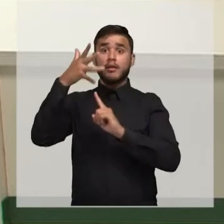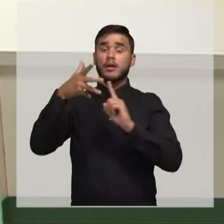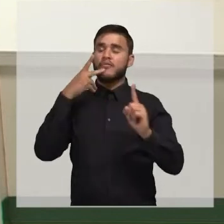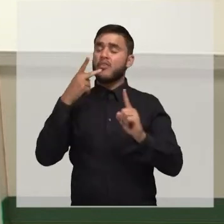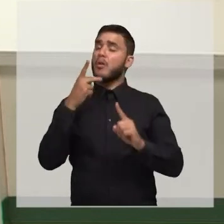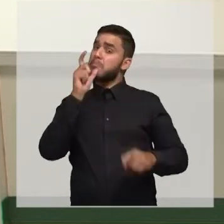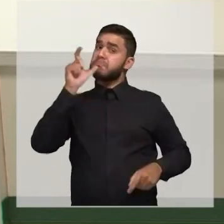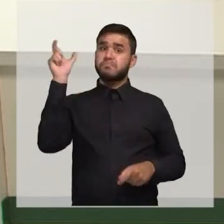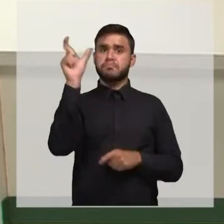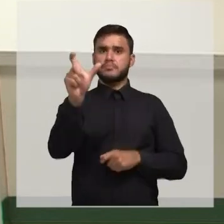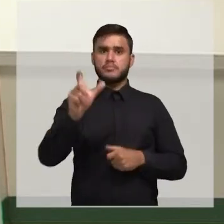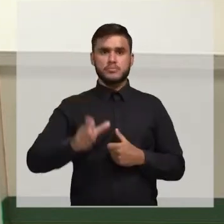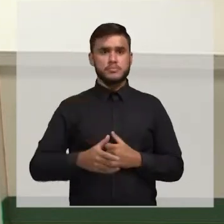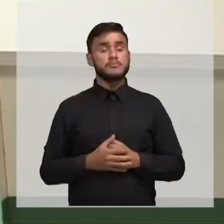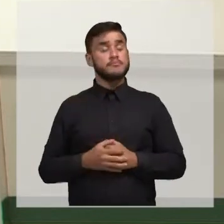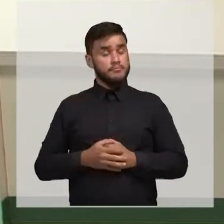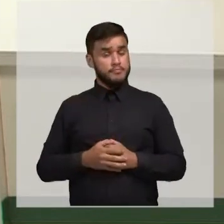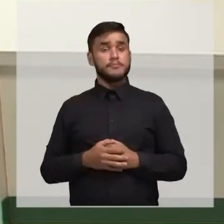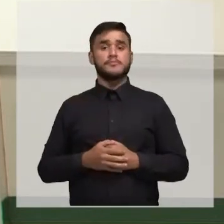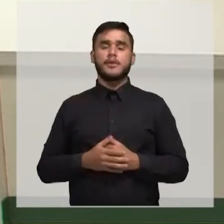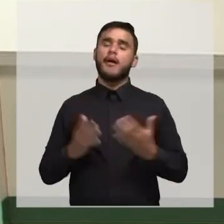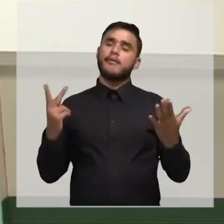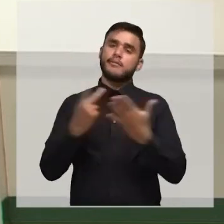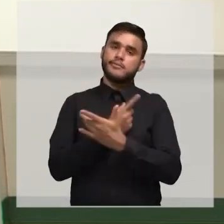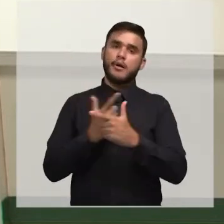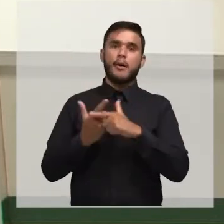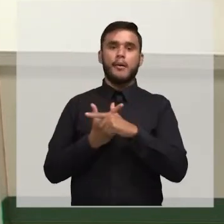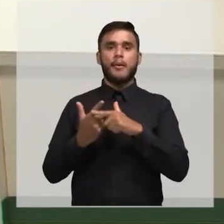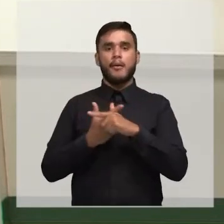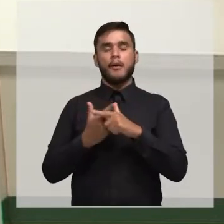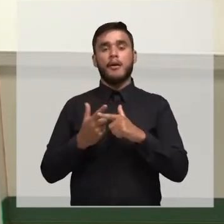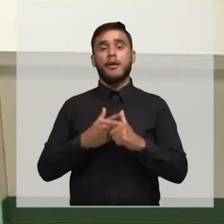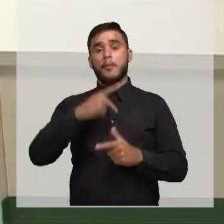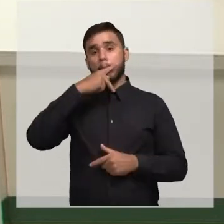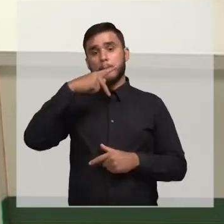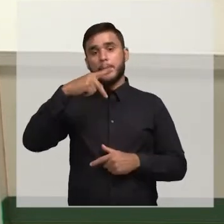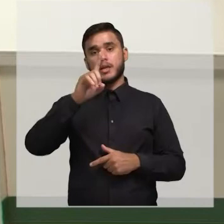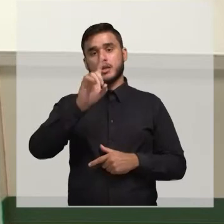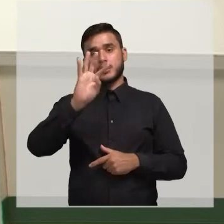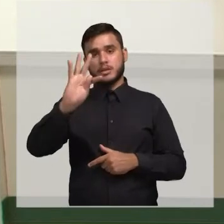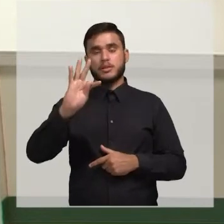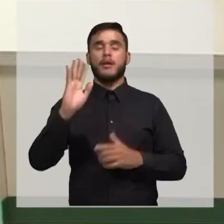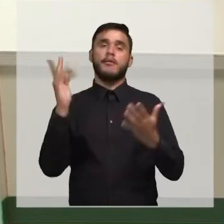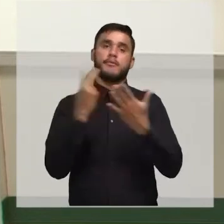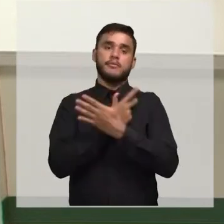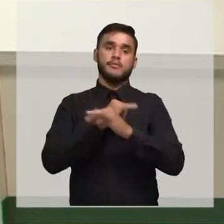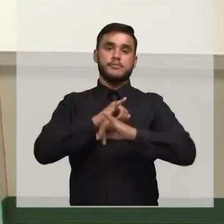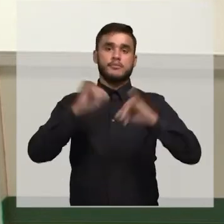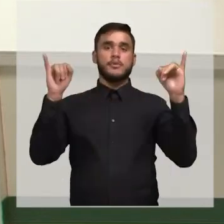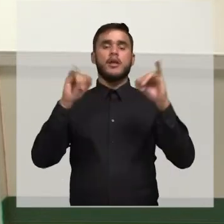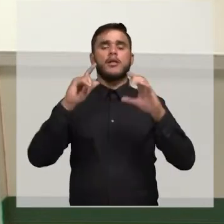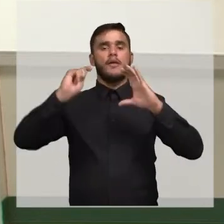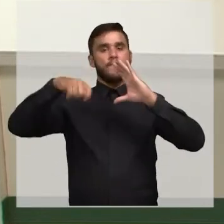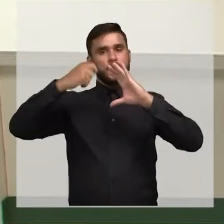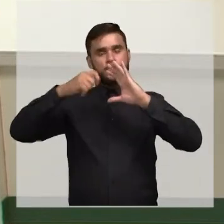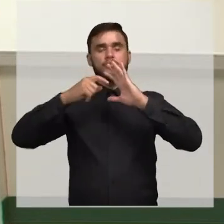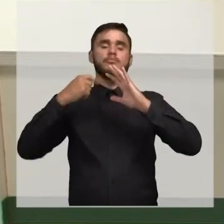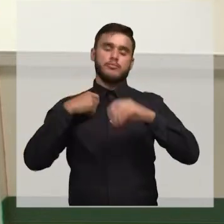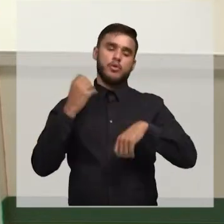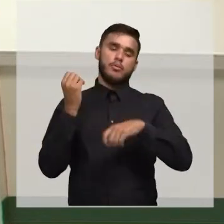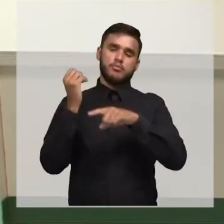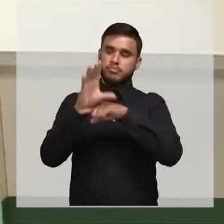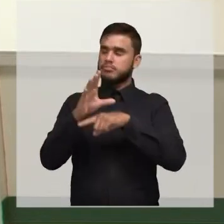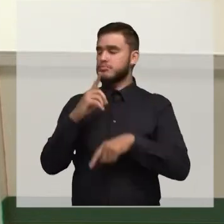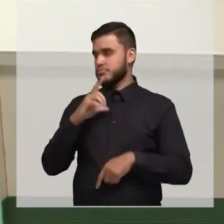durante uma palestra. E aí criou problema. O PDT veio a público, né, Luiz? Eu até postei sobre isso. O PDT veio a público, o